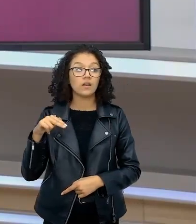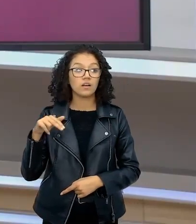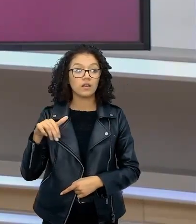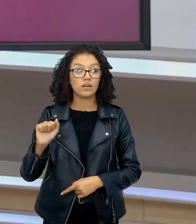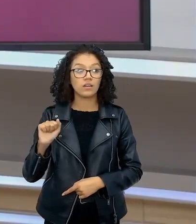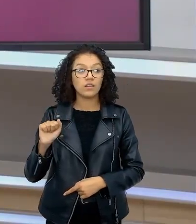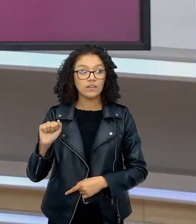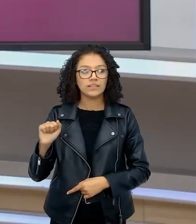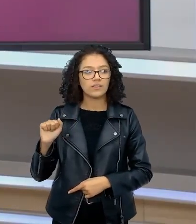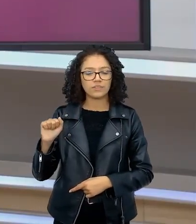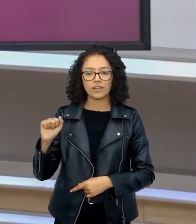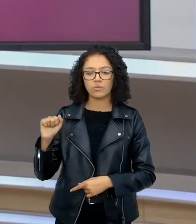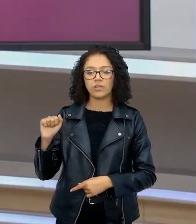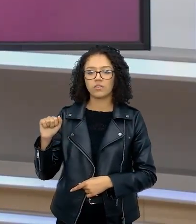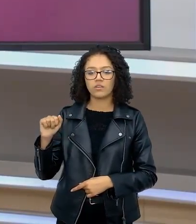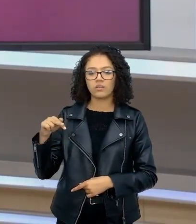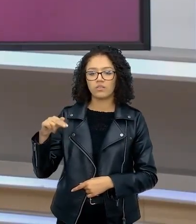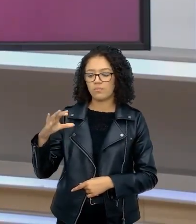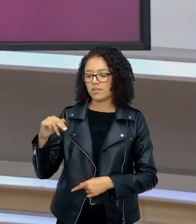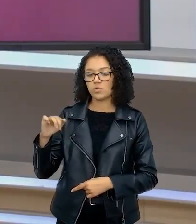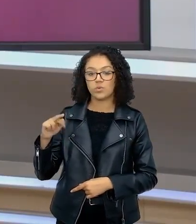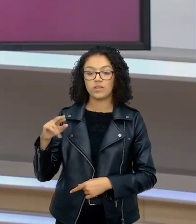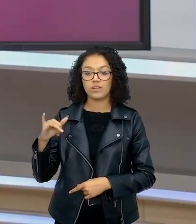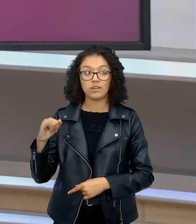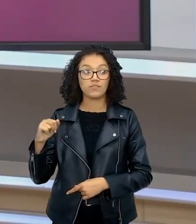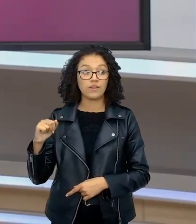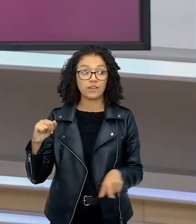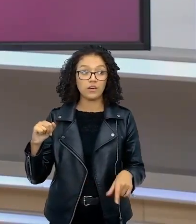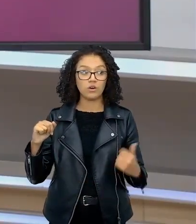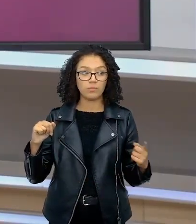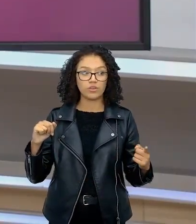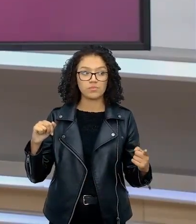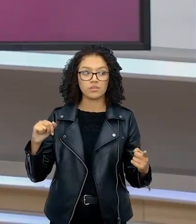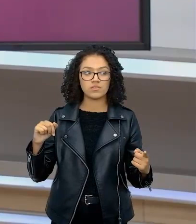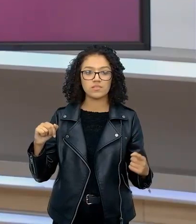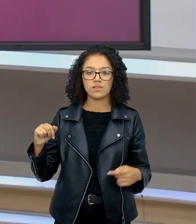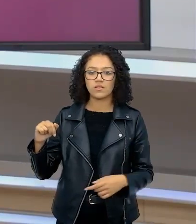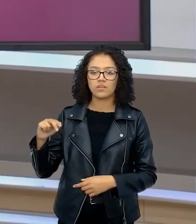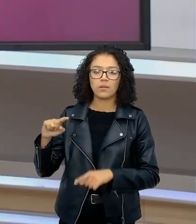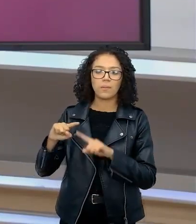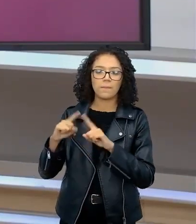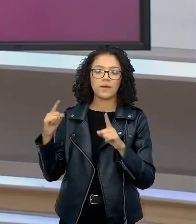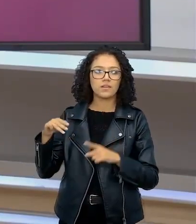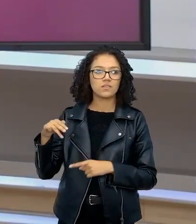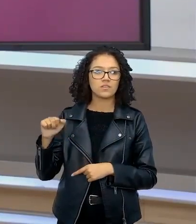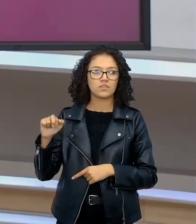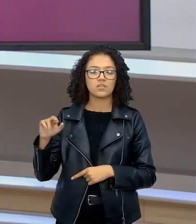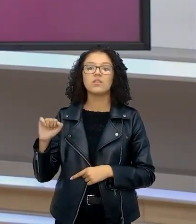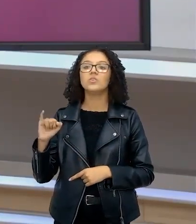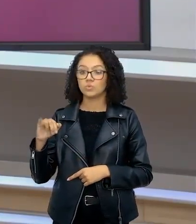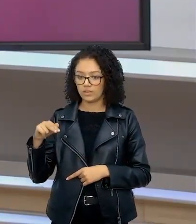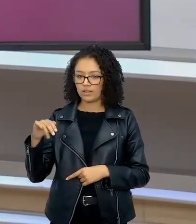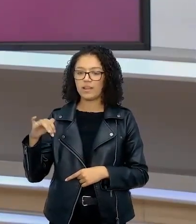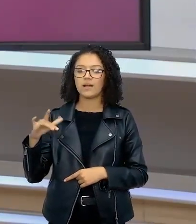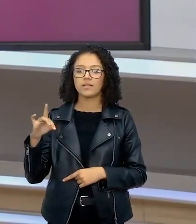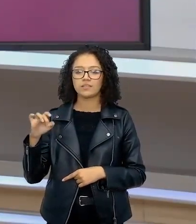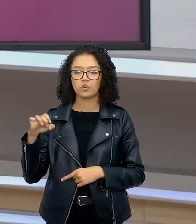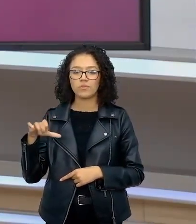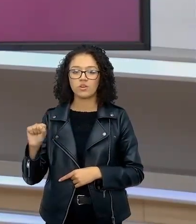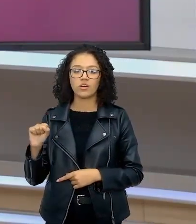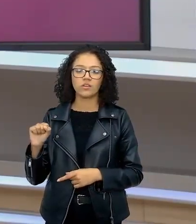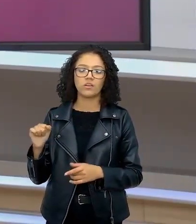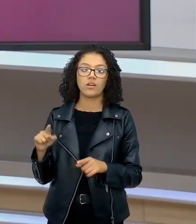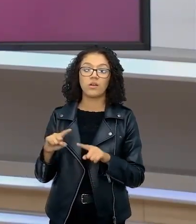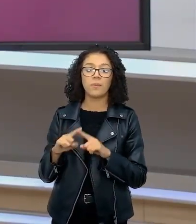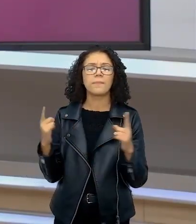os homens entendem que devem se comportar por serem homens. Masculinidade significa o que significa